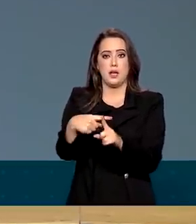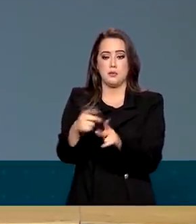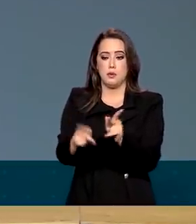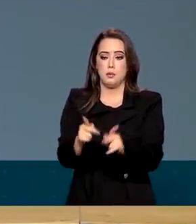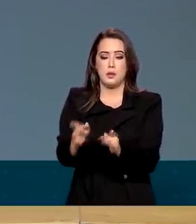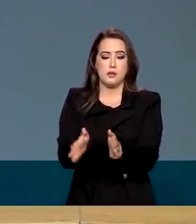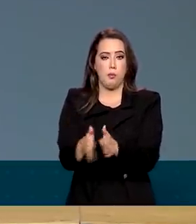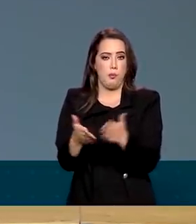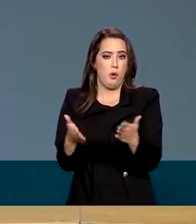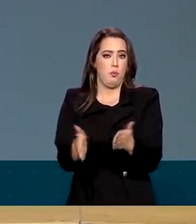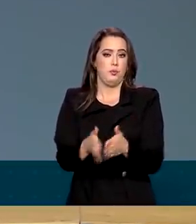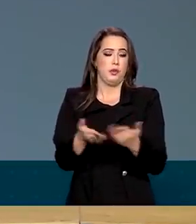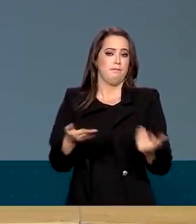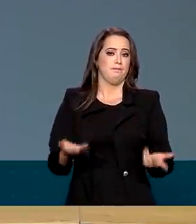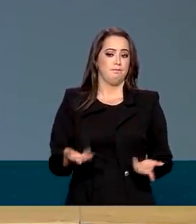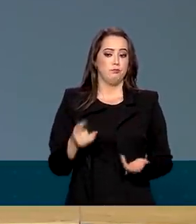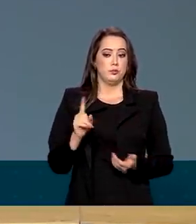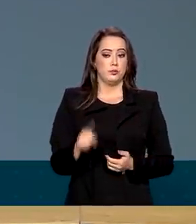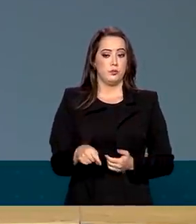é